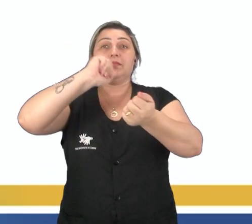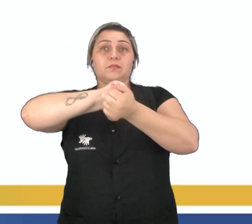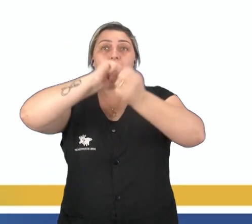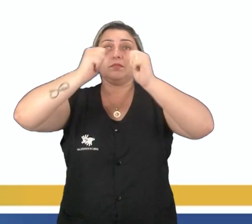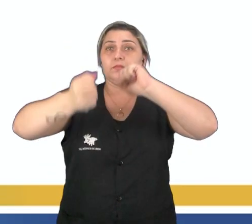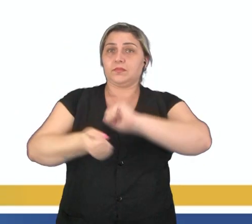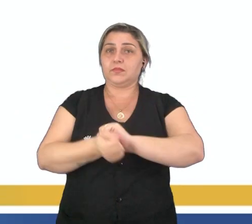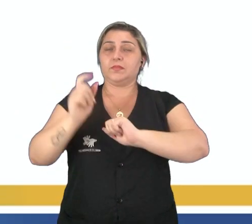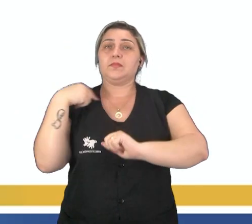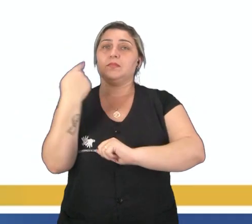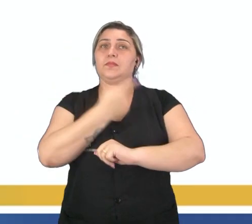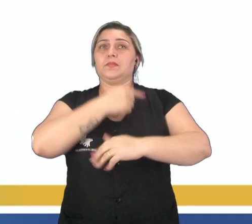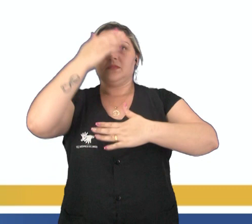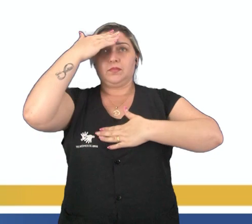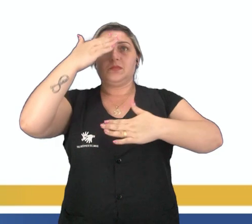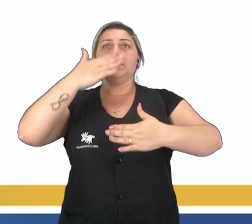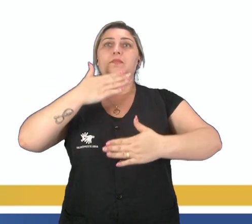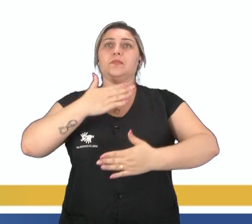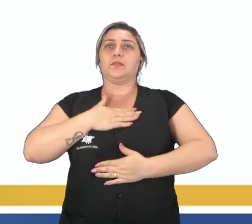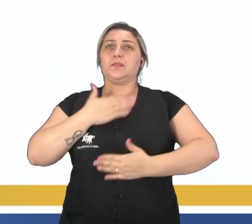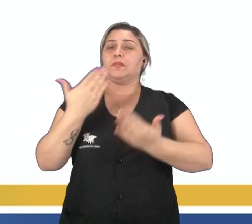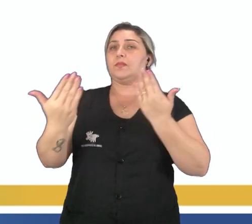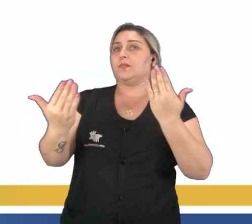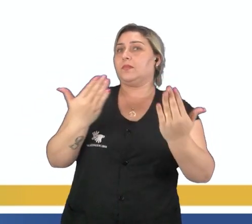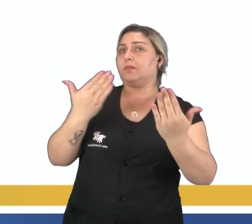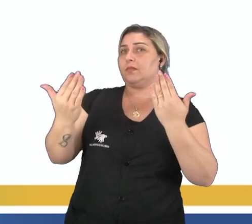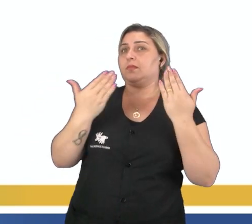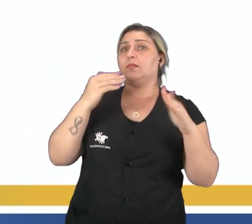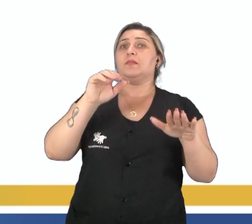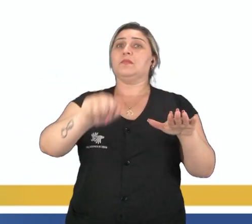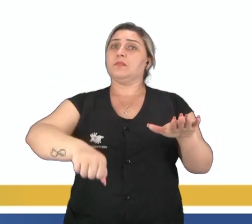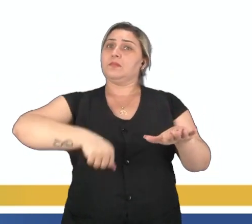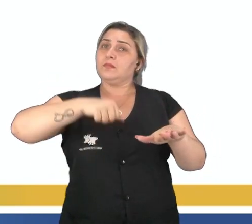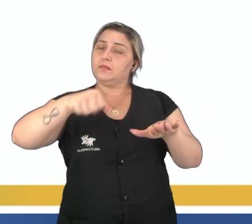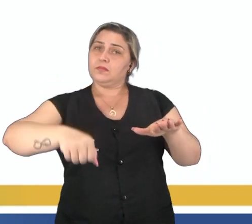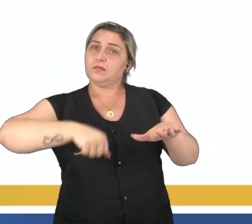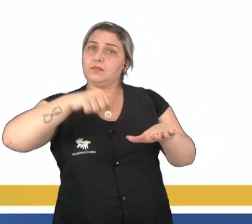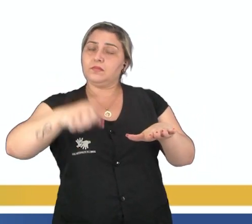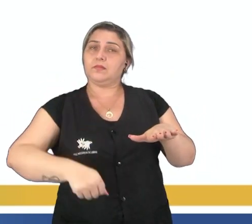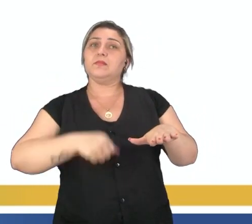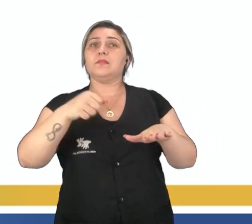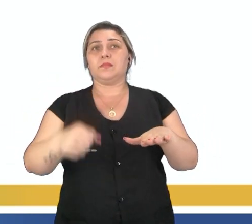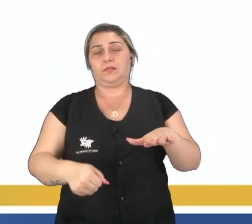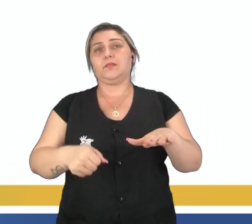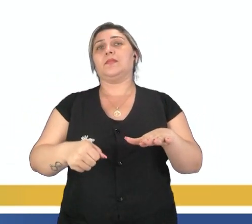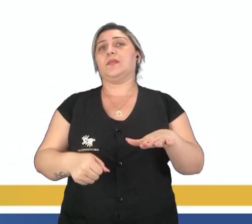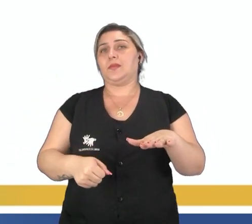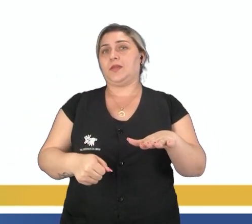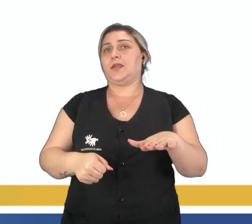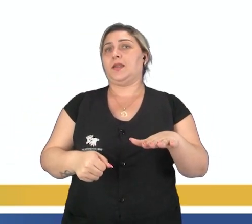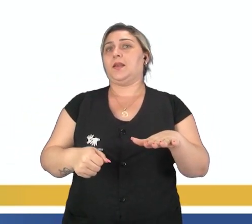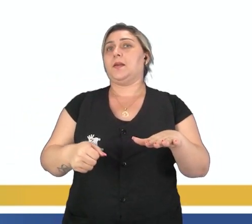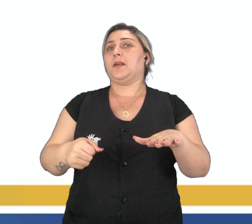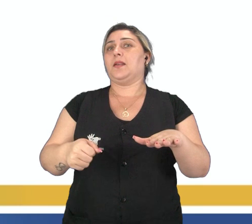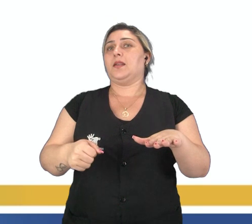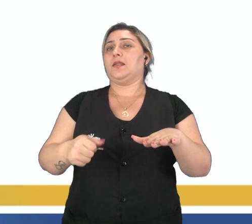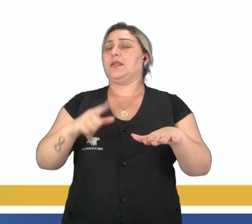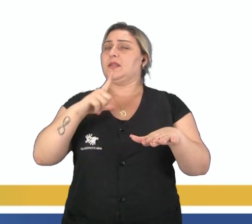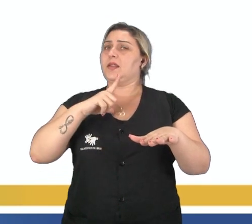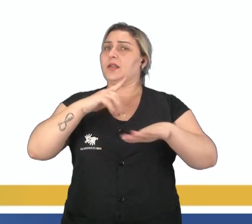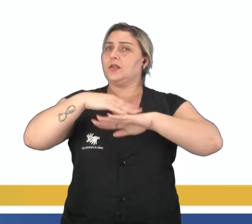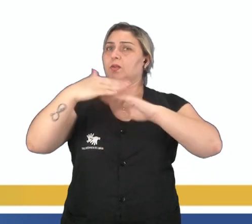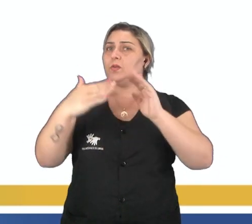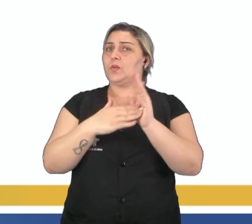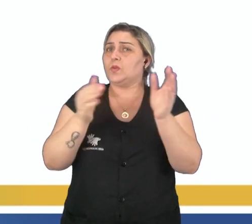associar que o nosso corpo ele se equipara a uma grande máquina. E essa grande máquina é uma máquina bem complexa, onde